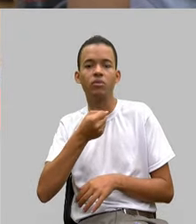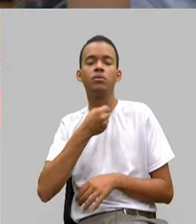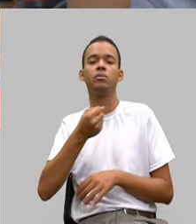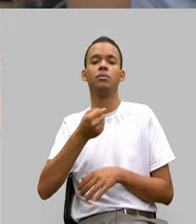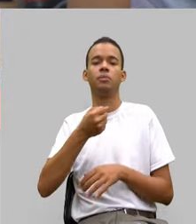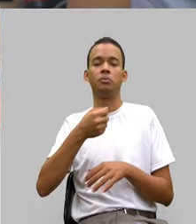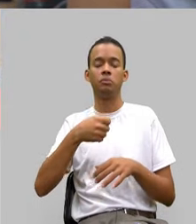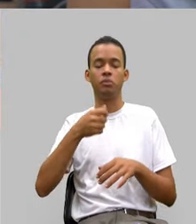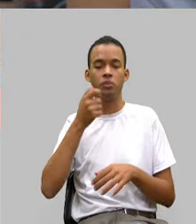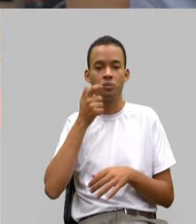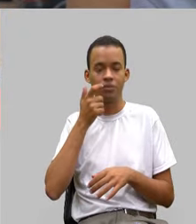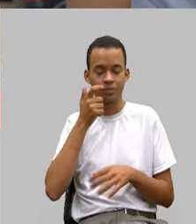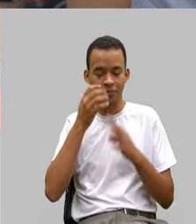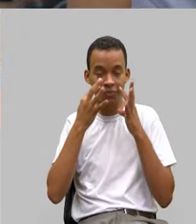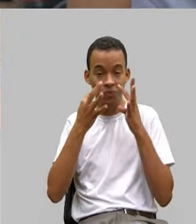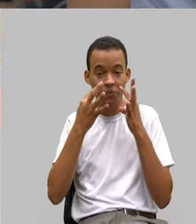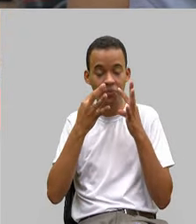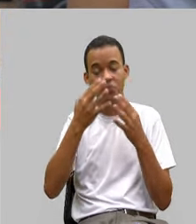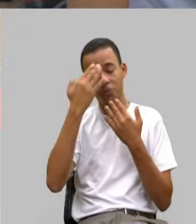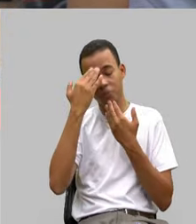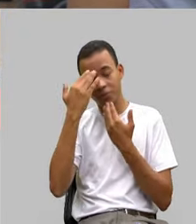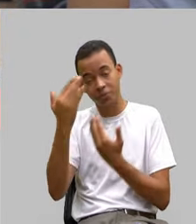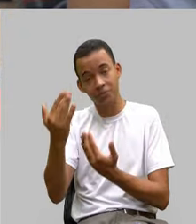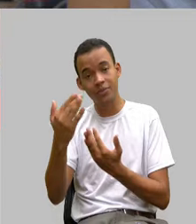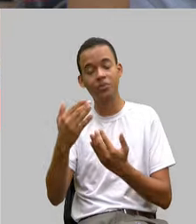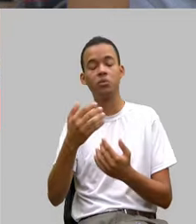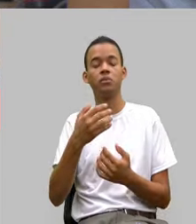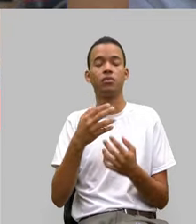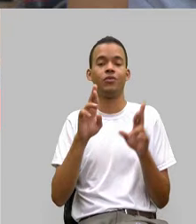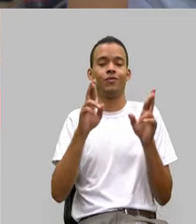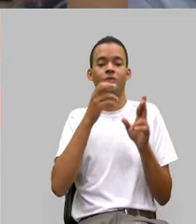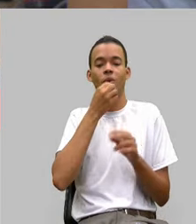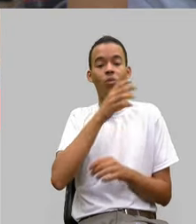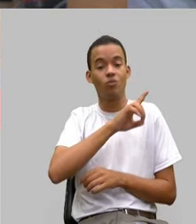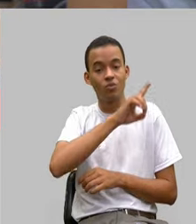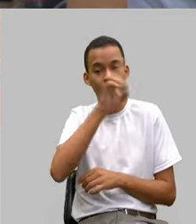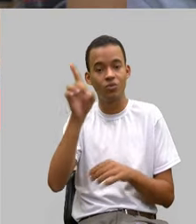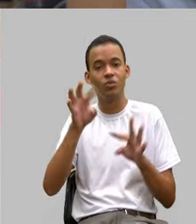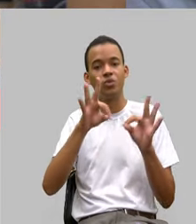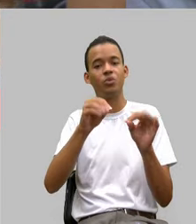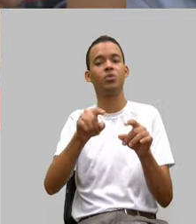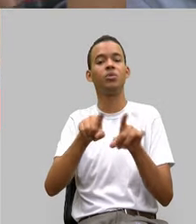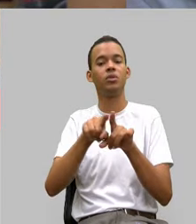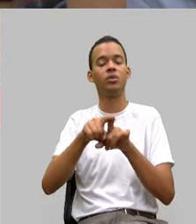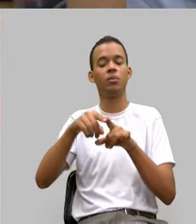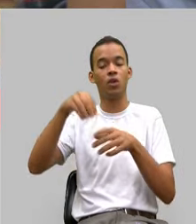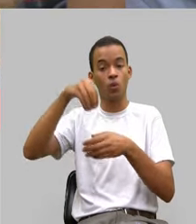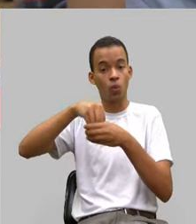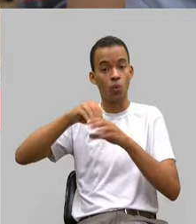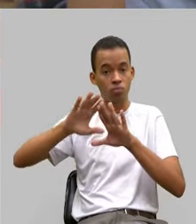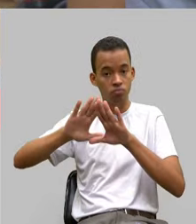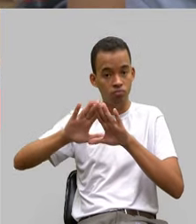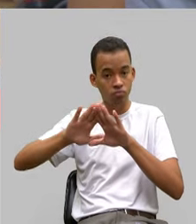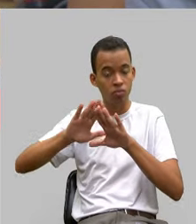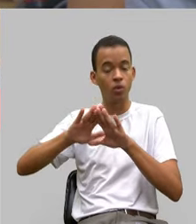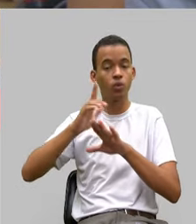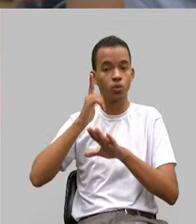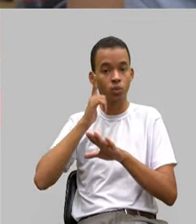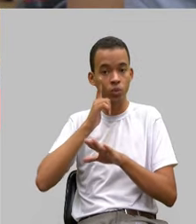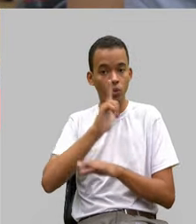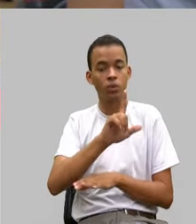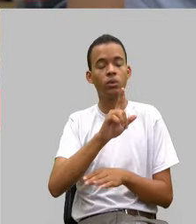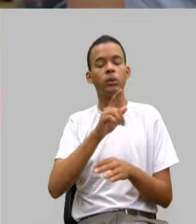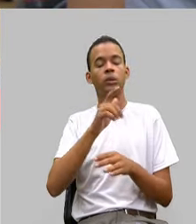excelente dia eh e que toda a casa compreenda a necessidade de nós avançarmos com a proposição Legislativa